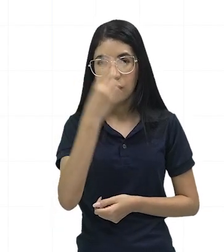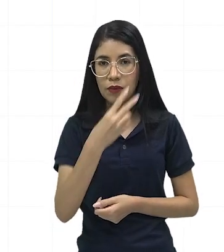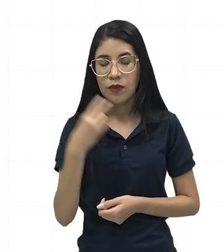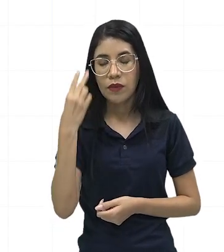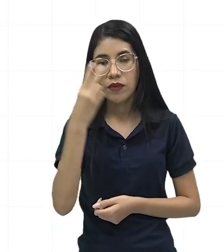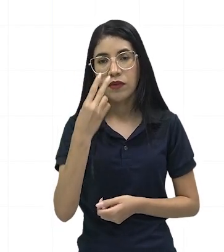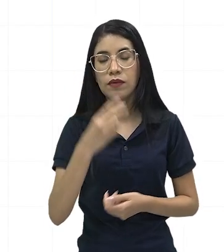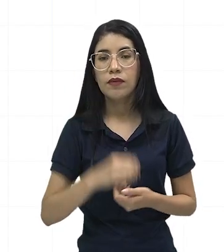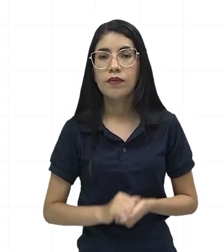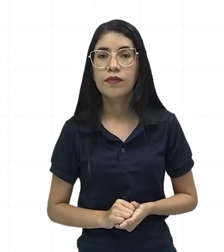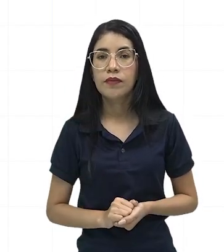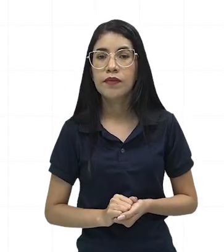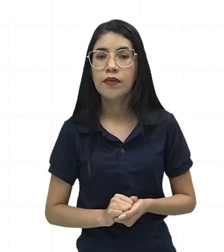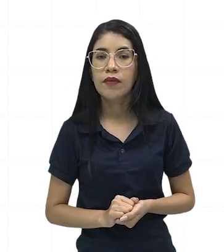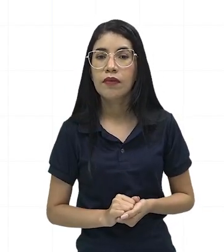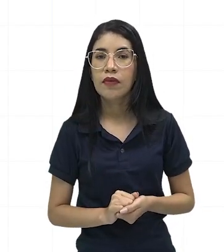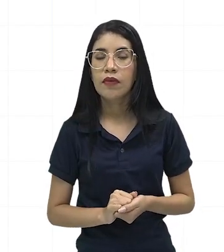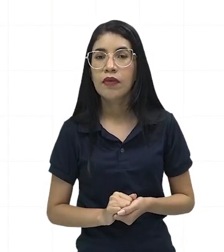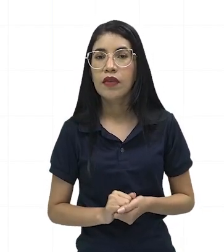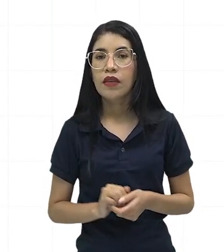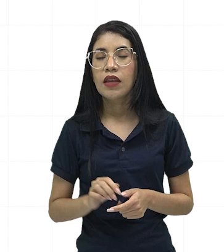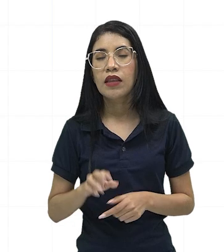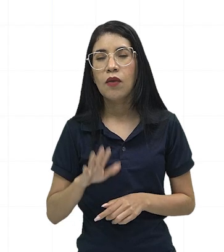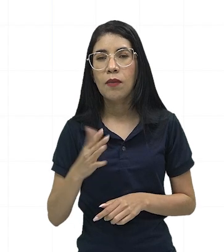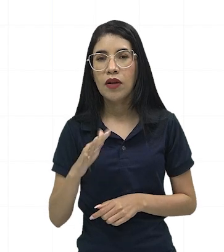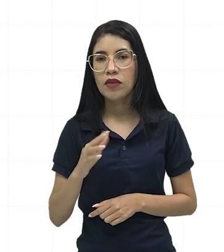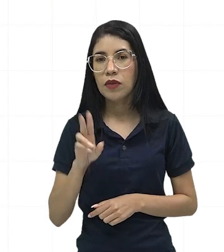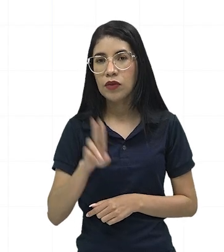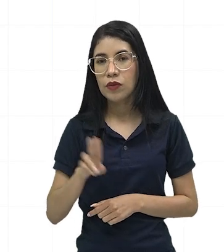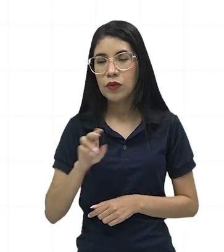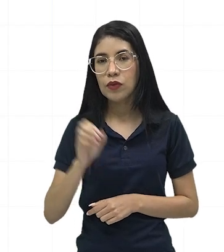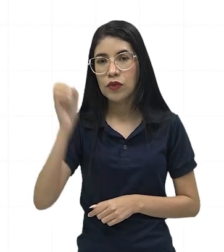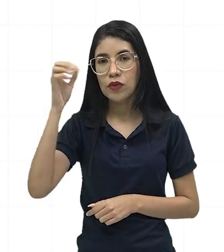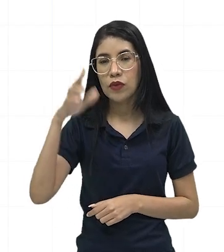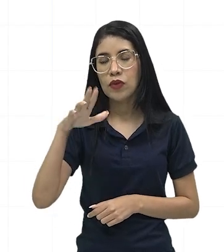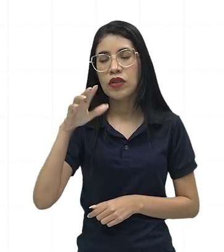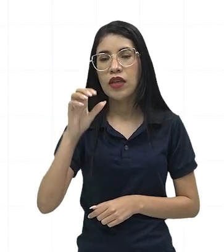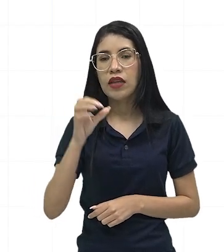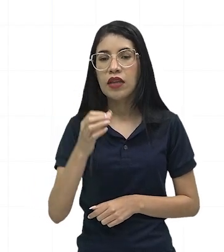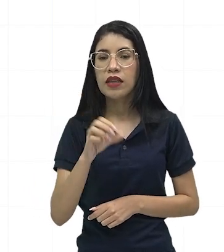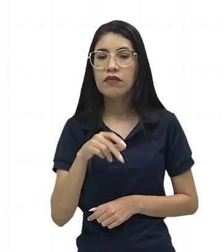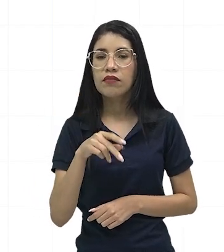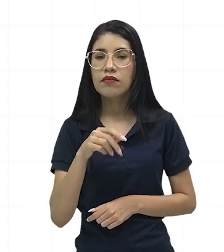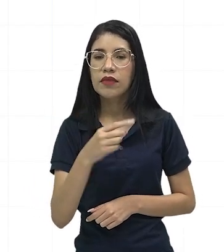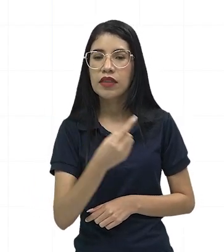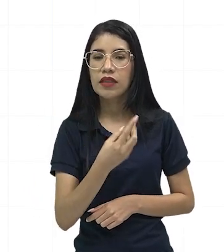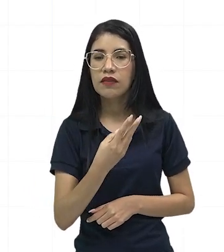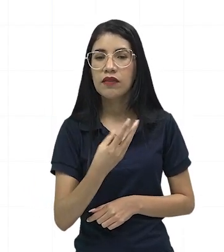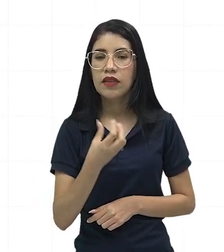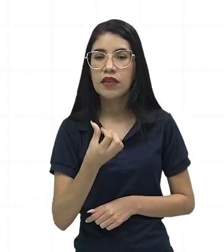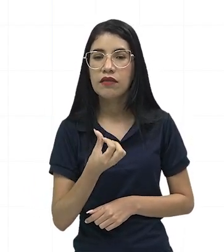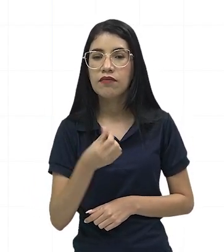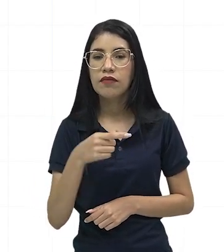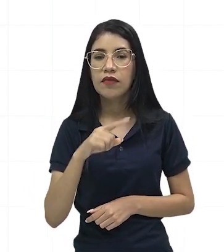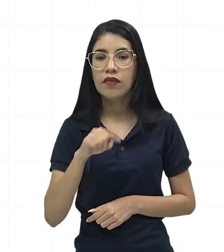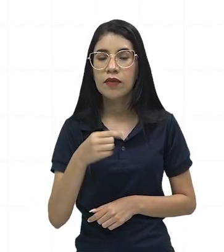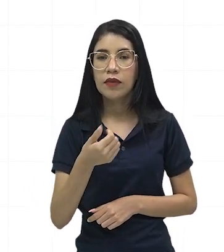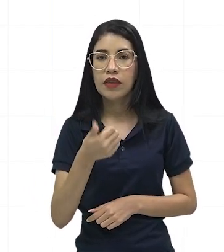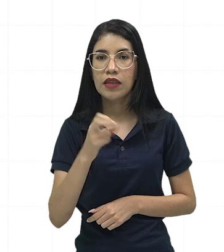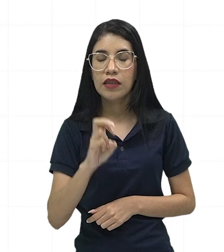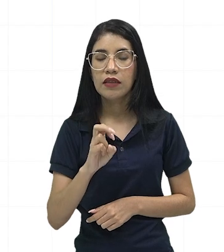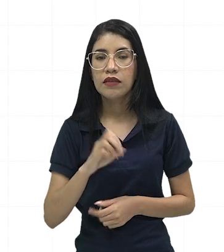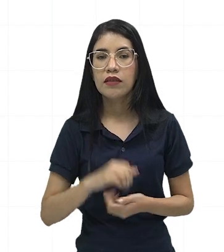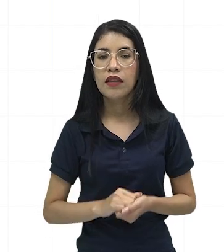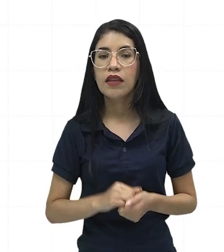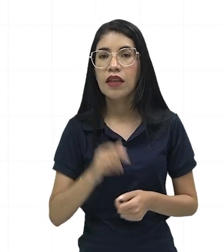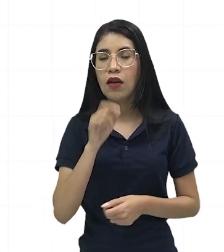dia. Consumo aproximado de luz, 126 kWh. O ar-condicionado chega aí a 1000 watts